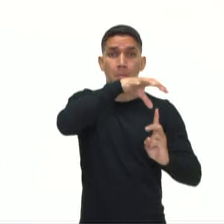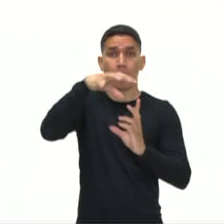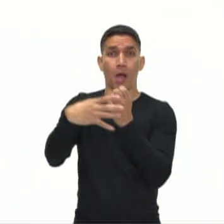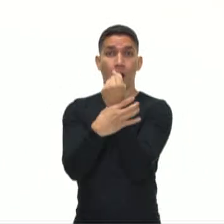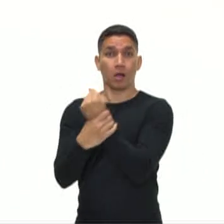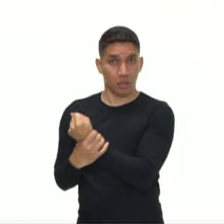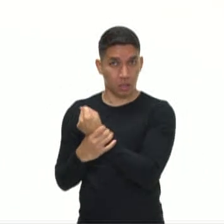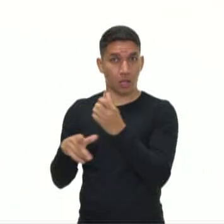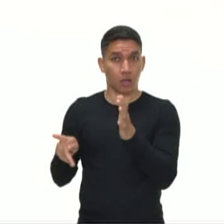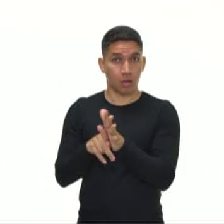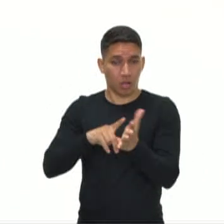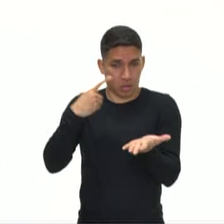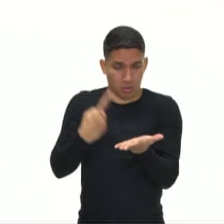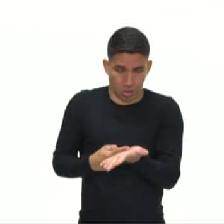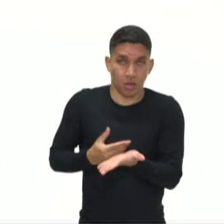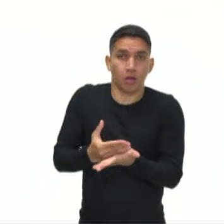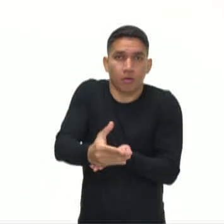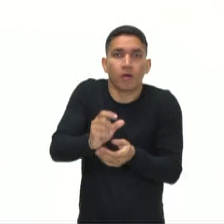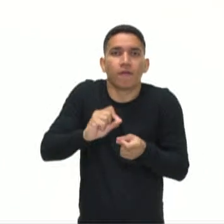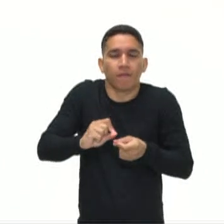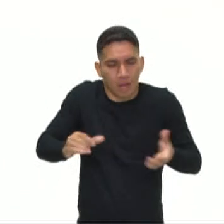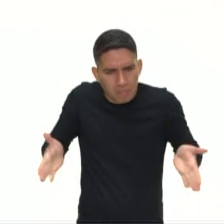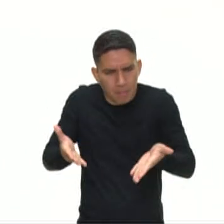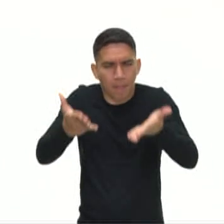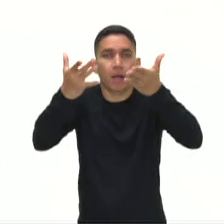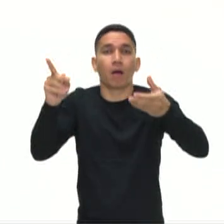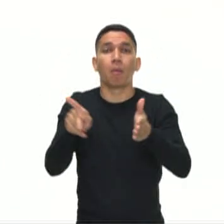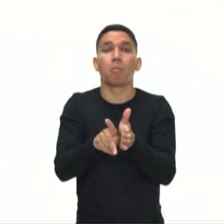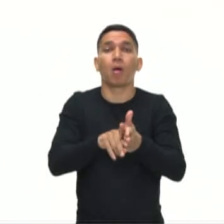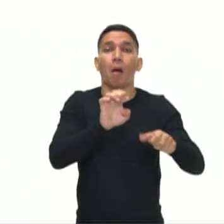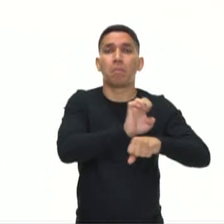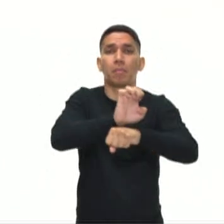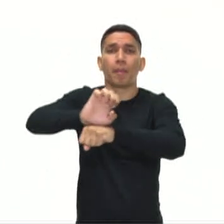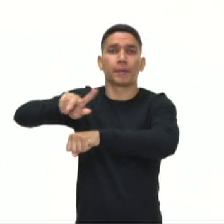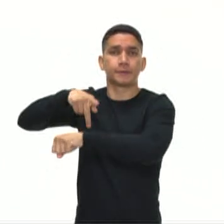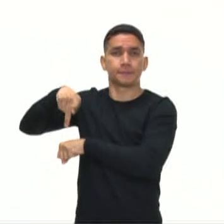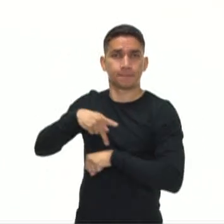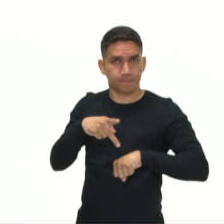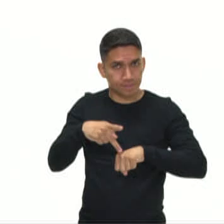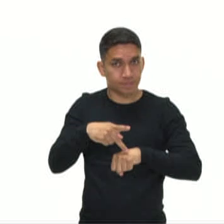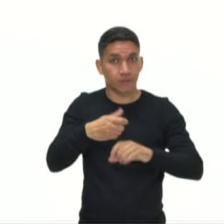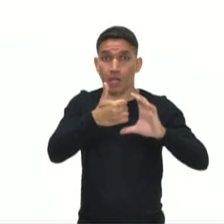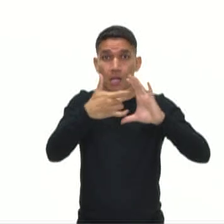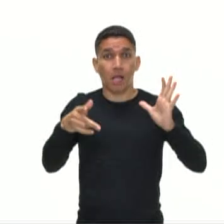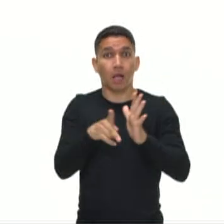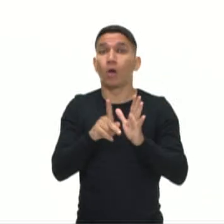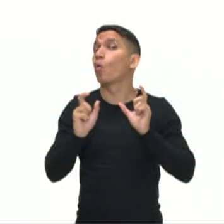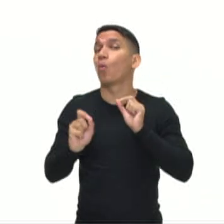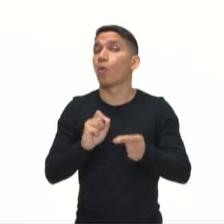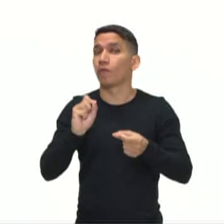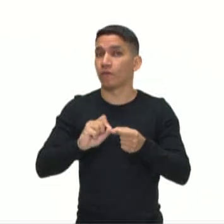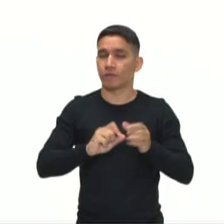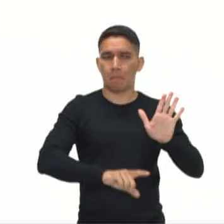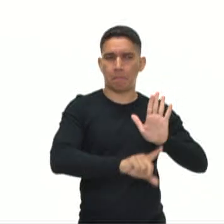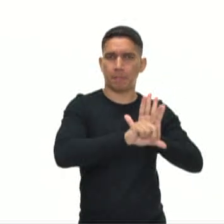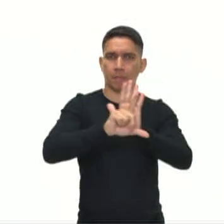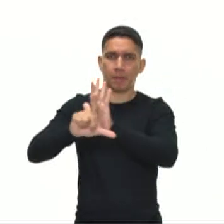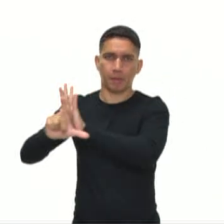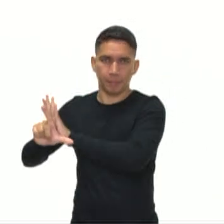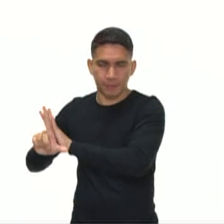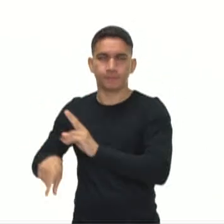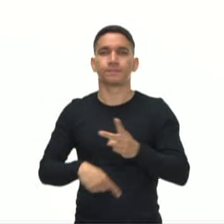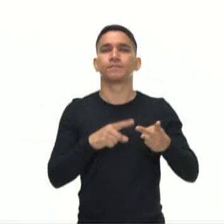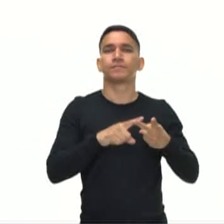absolutistas adotaram para enriquecer e fortalecer os estados nacionais. Caracterizou-se pelo protecionismo,